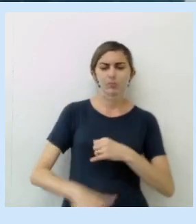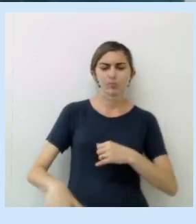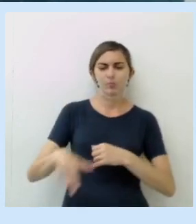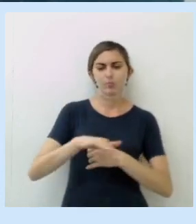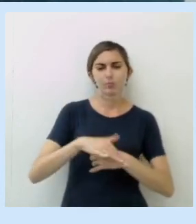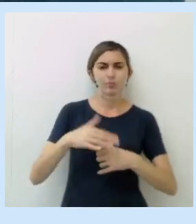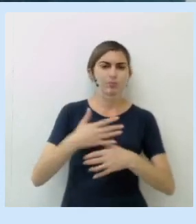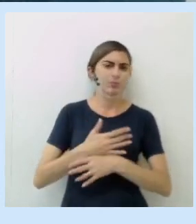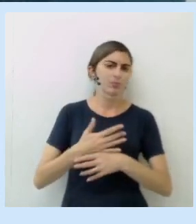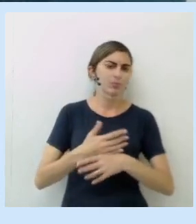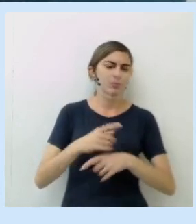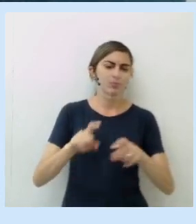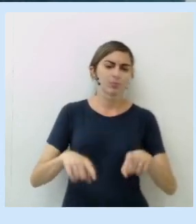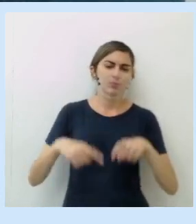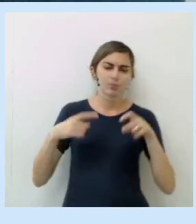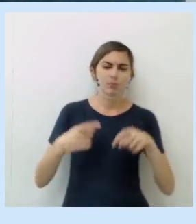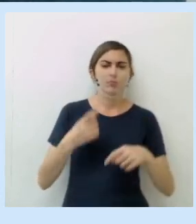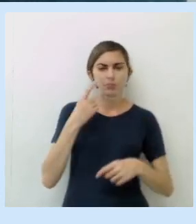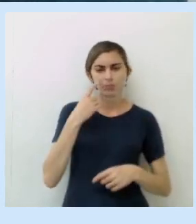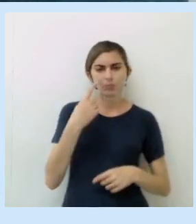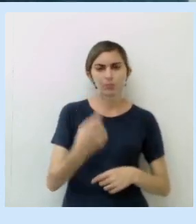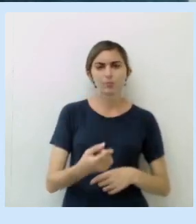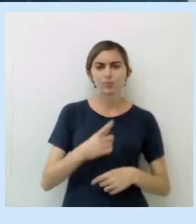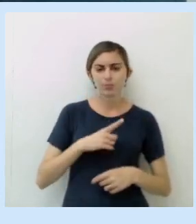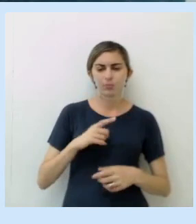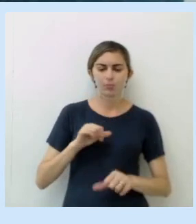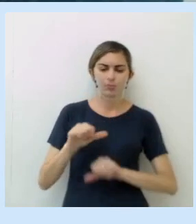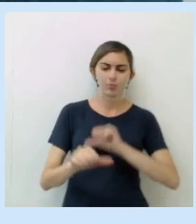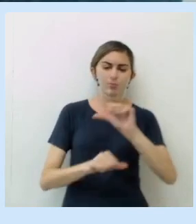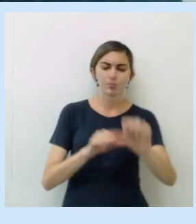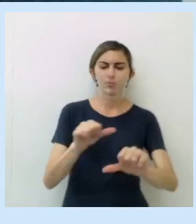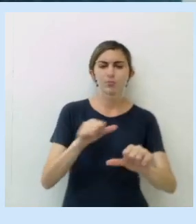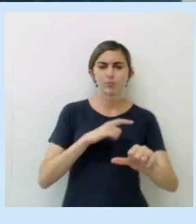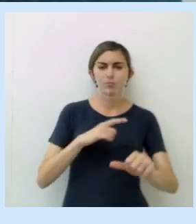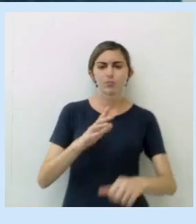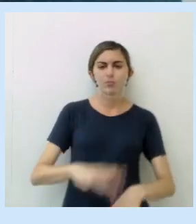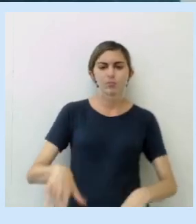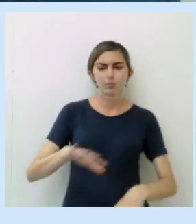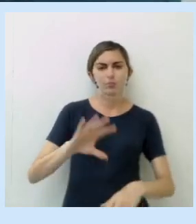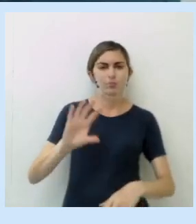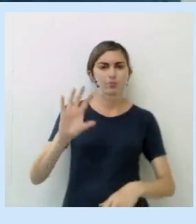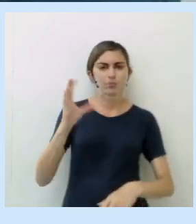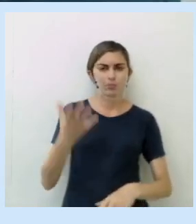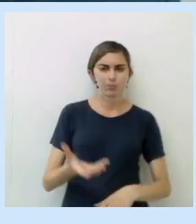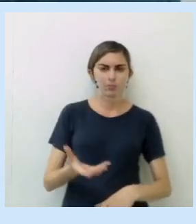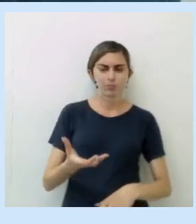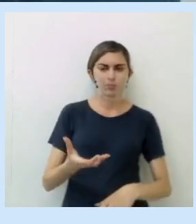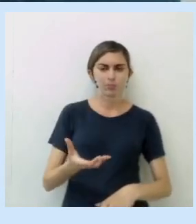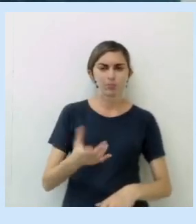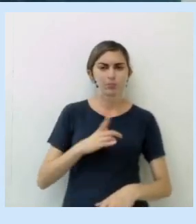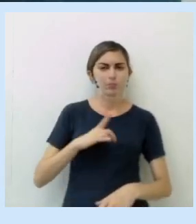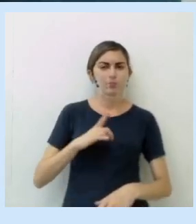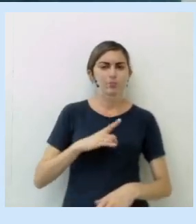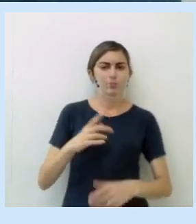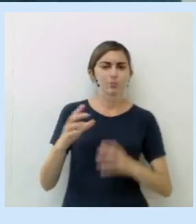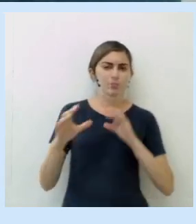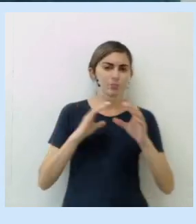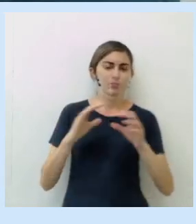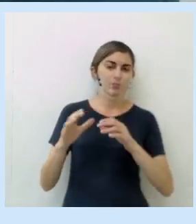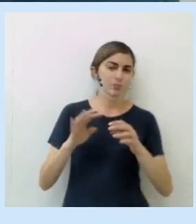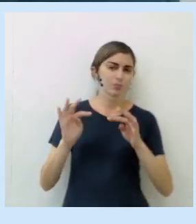ela chega no meio rural e a gente vai ver essas transformações do espaço acontecendo. Então, primeiramente, a gente tem as